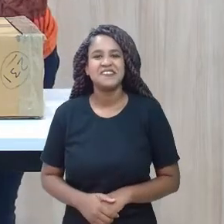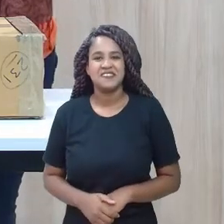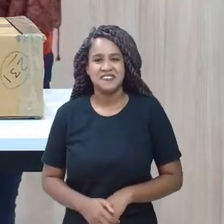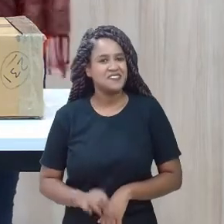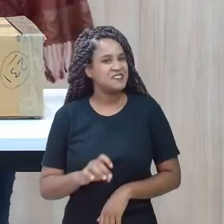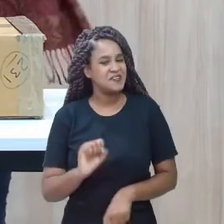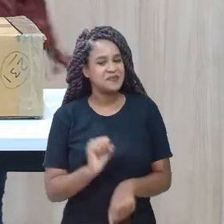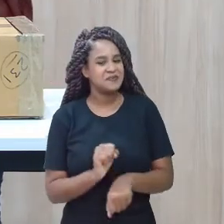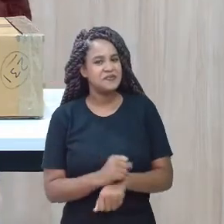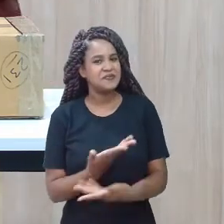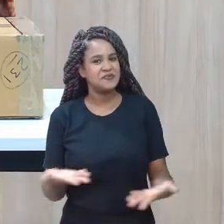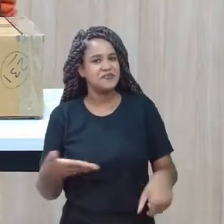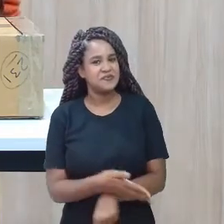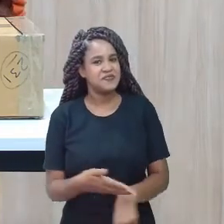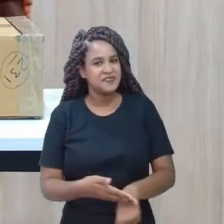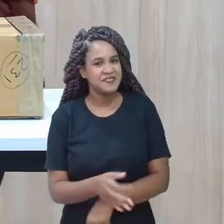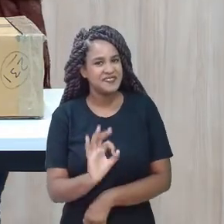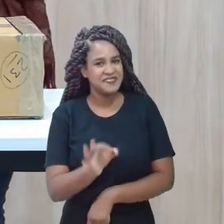esperando vocês.